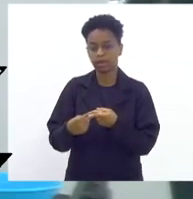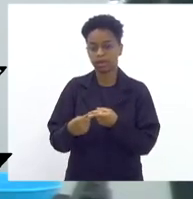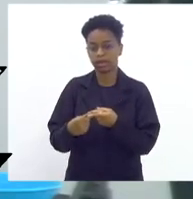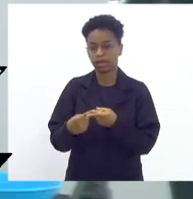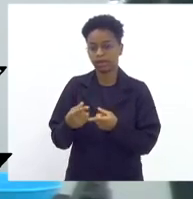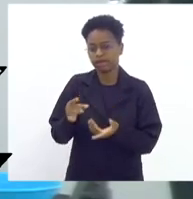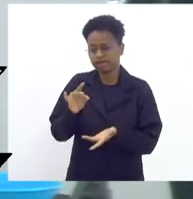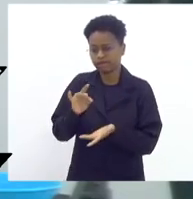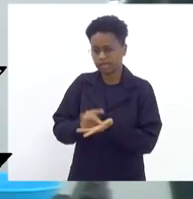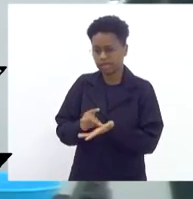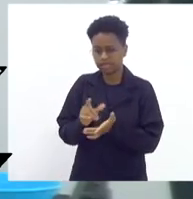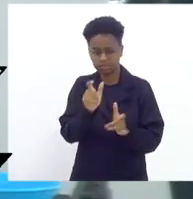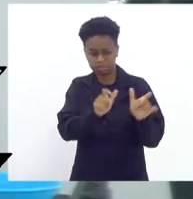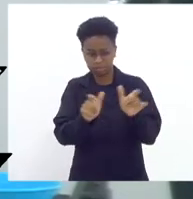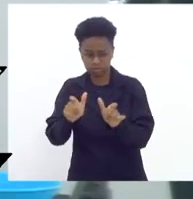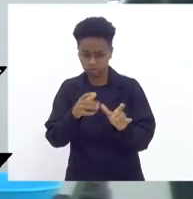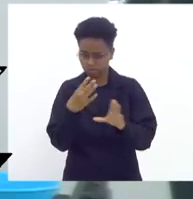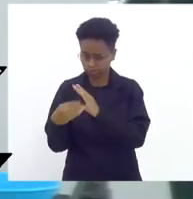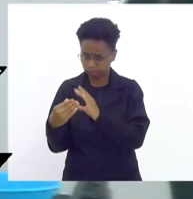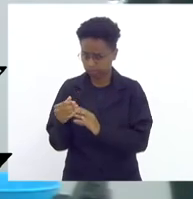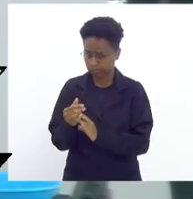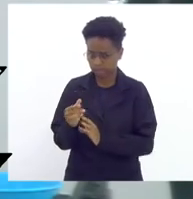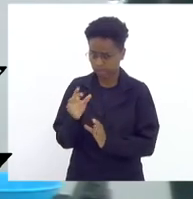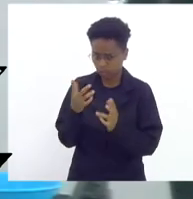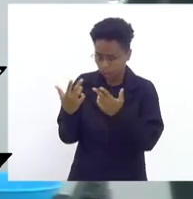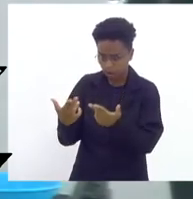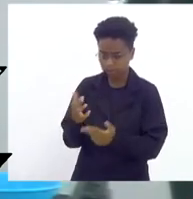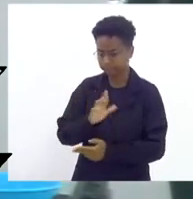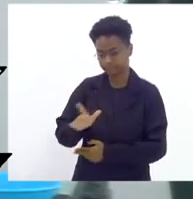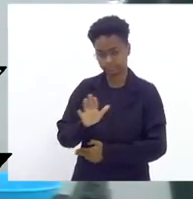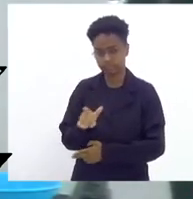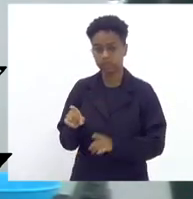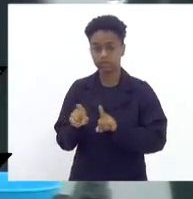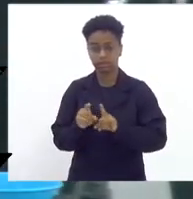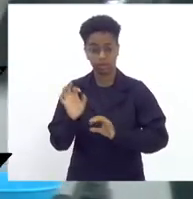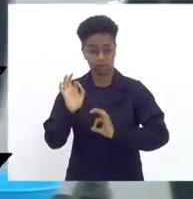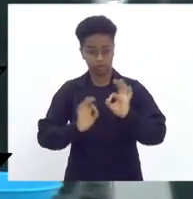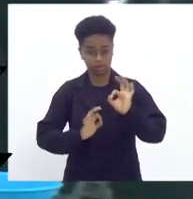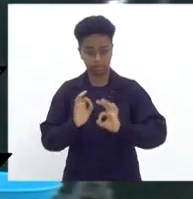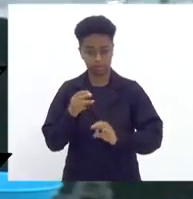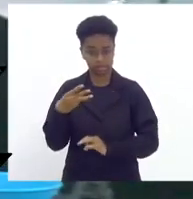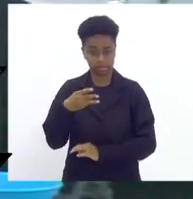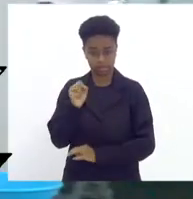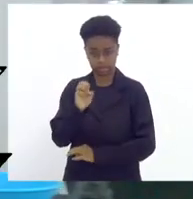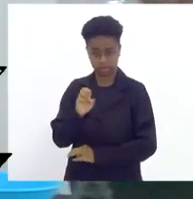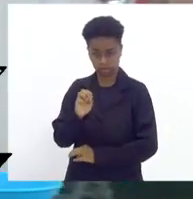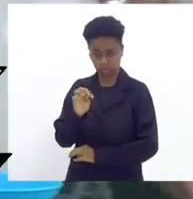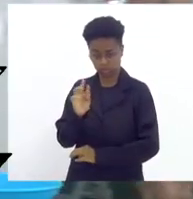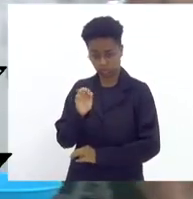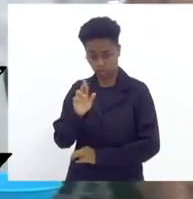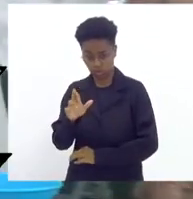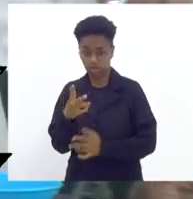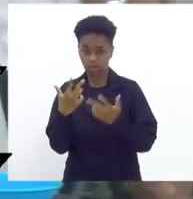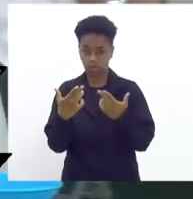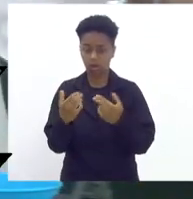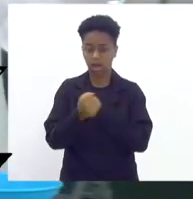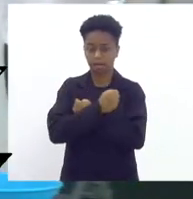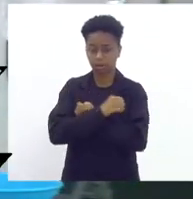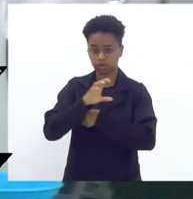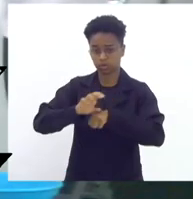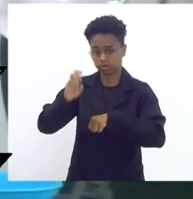realidade da maioria das pessoas refugiadas as organizações do terceiro como o abraço cultural a